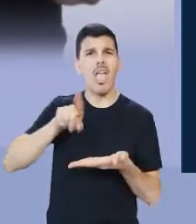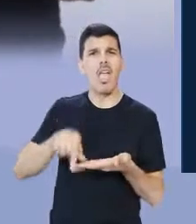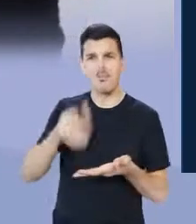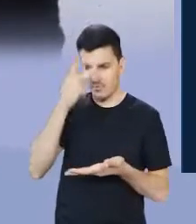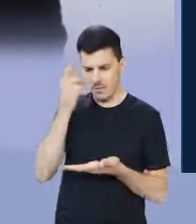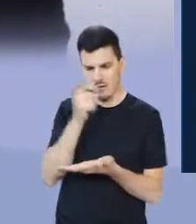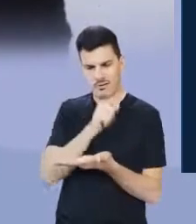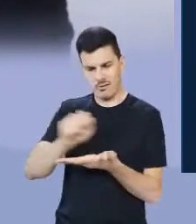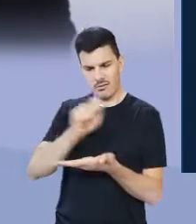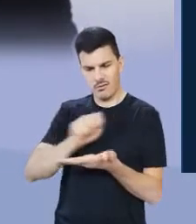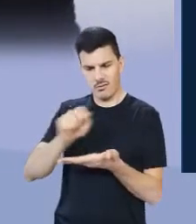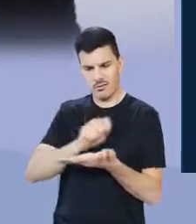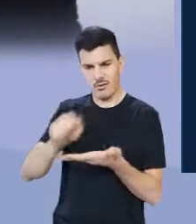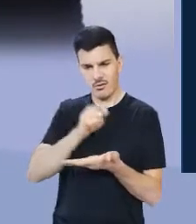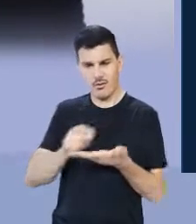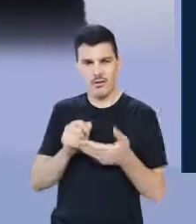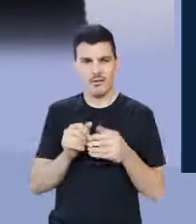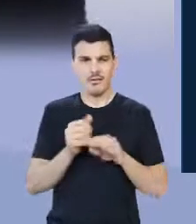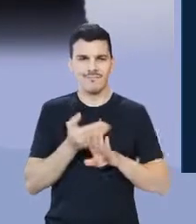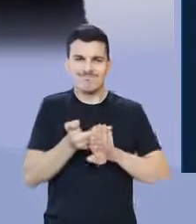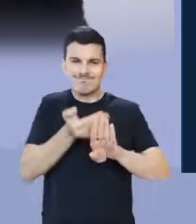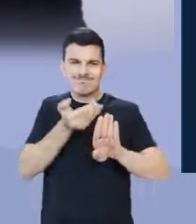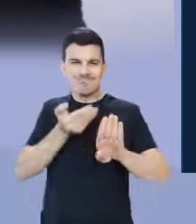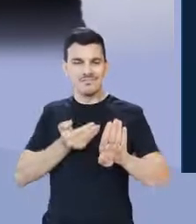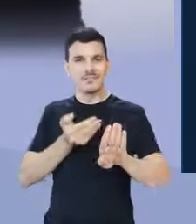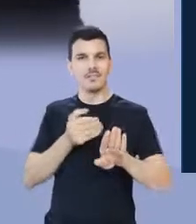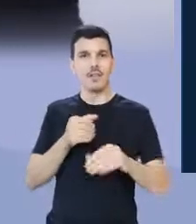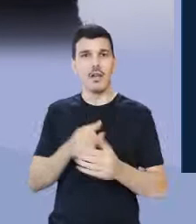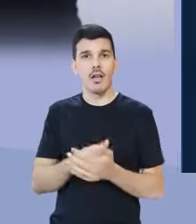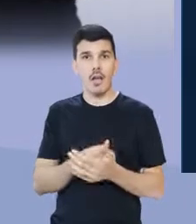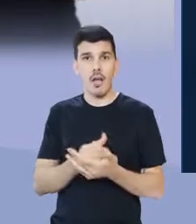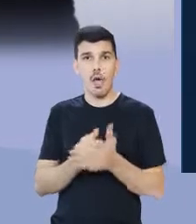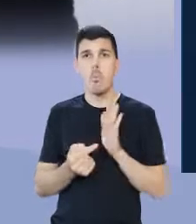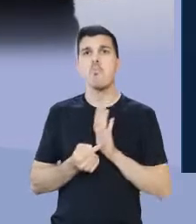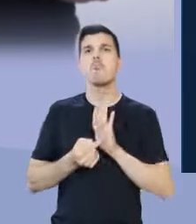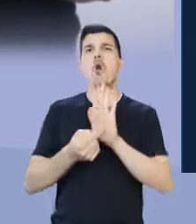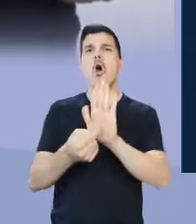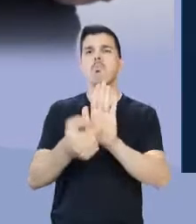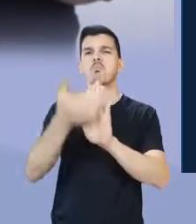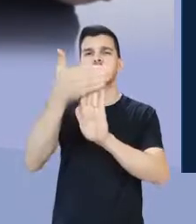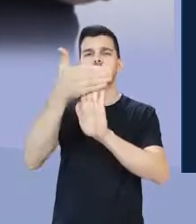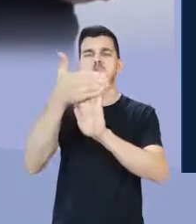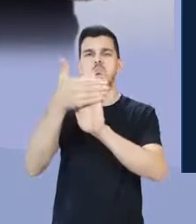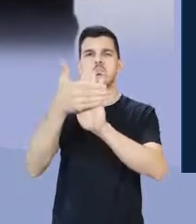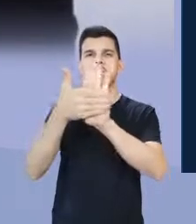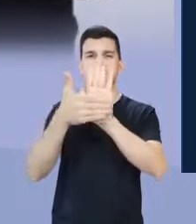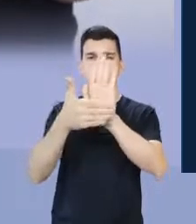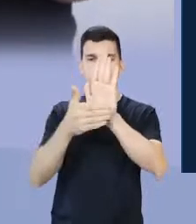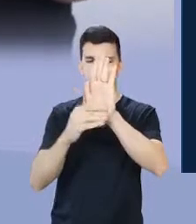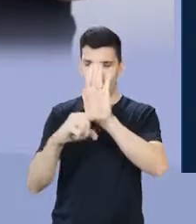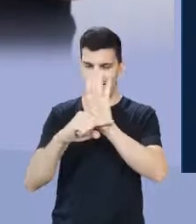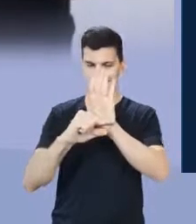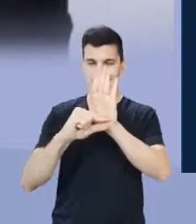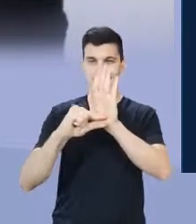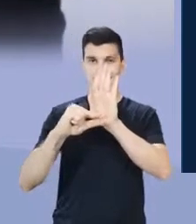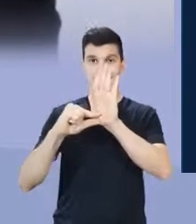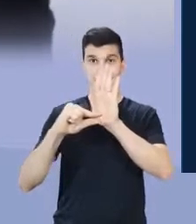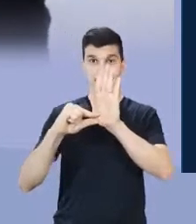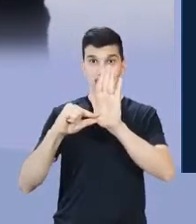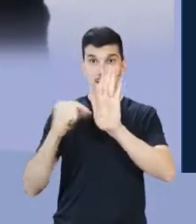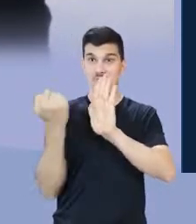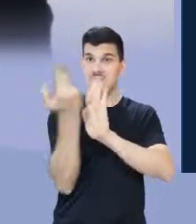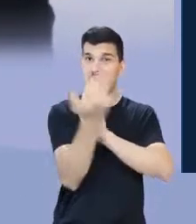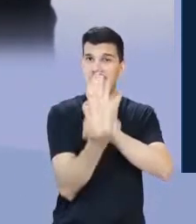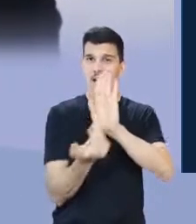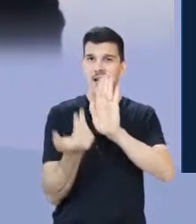Marginal é quem escreve à margem, deixando branca a página para que